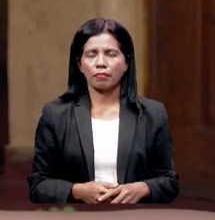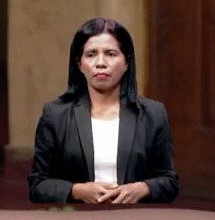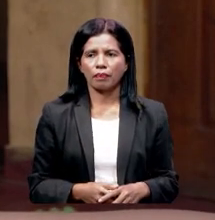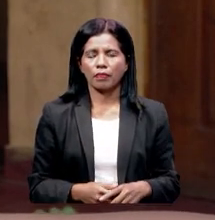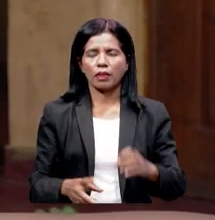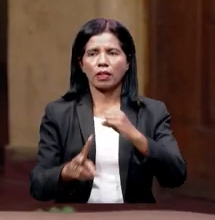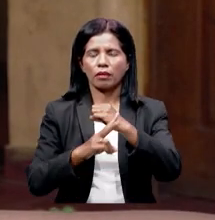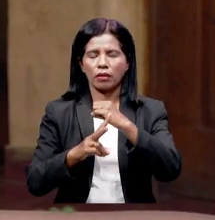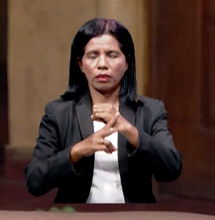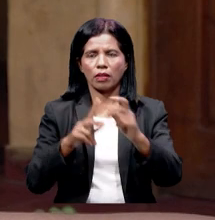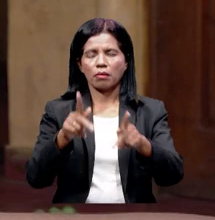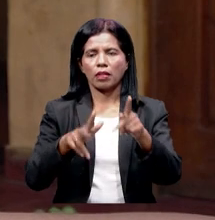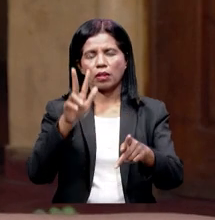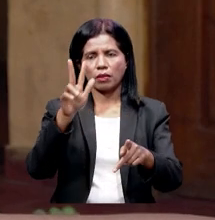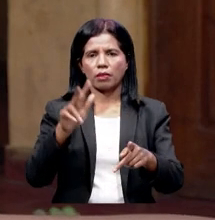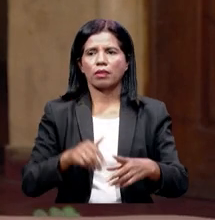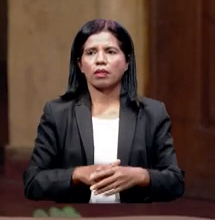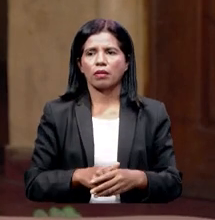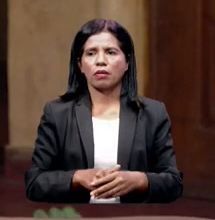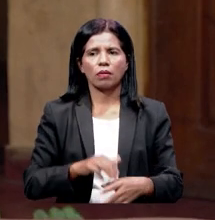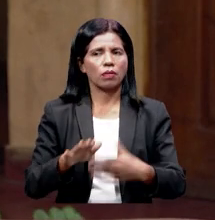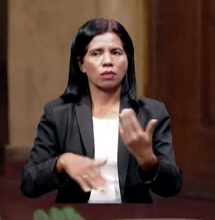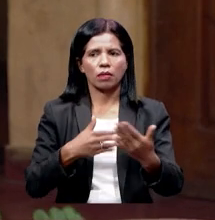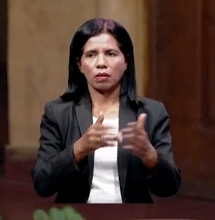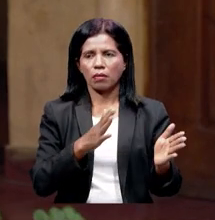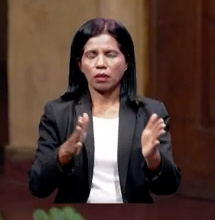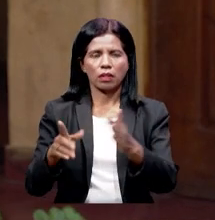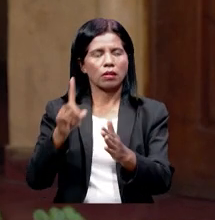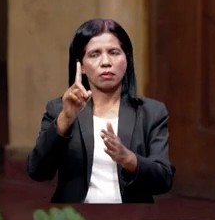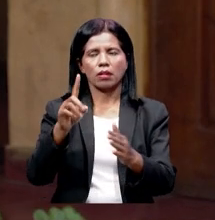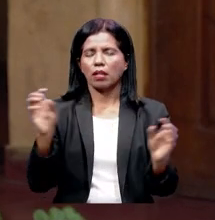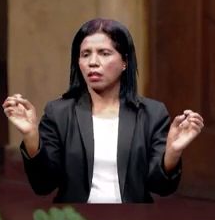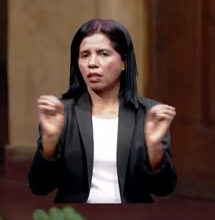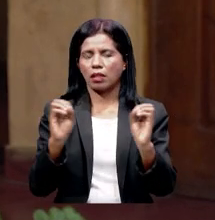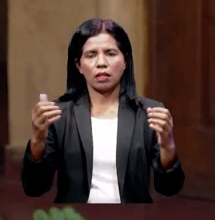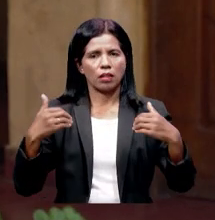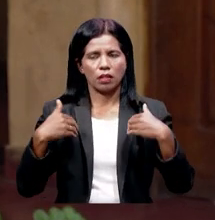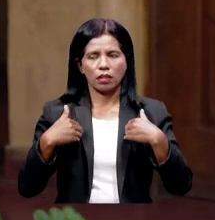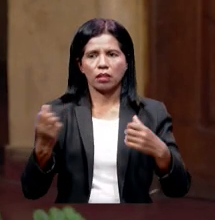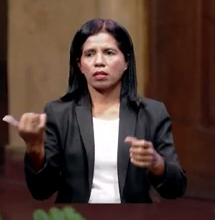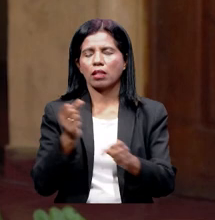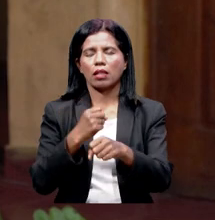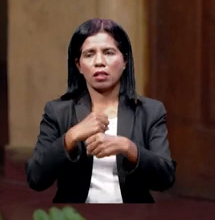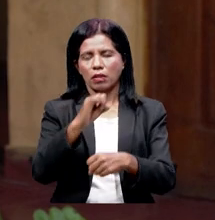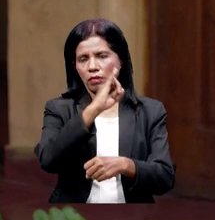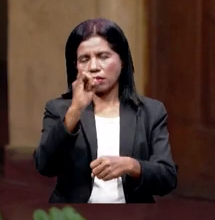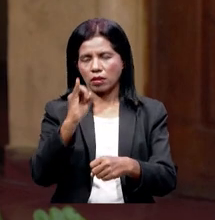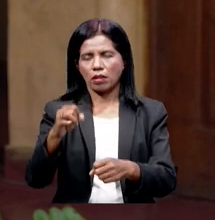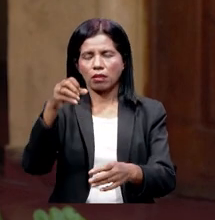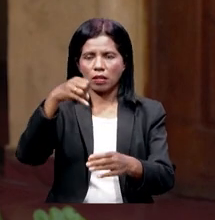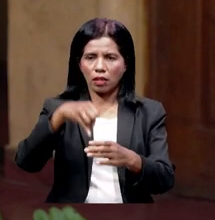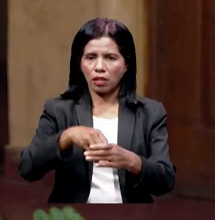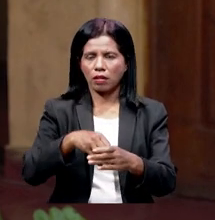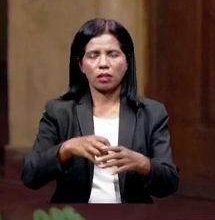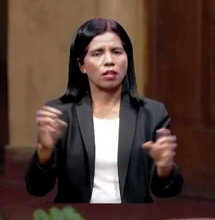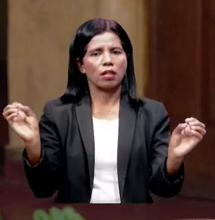vítima ou cliente na entolo, né, quase o tu processo mesmo. Claro, a minha, se a lahalo investigação, cliente, ou não, né, a minha